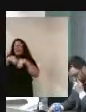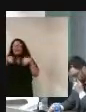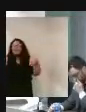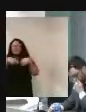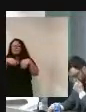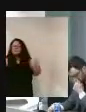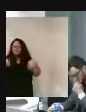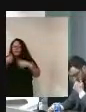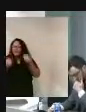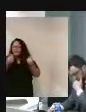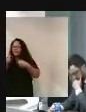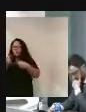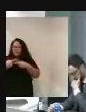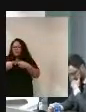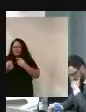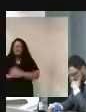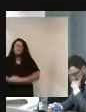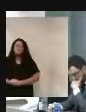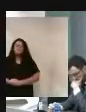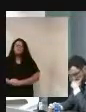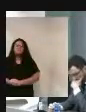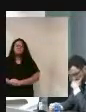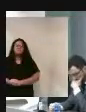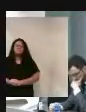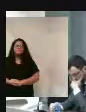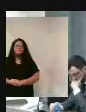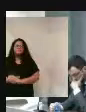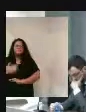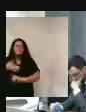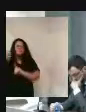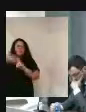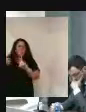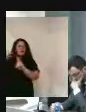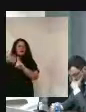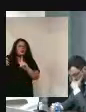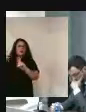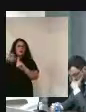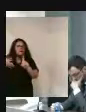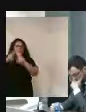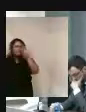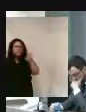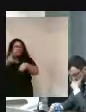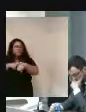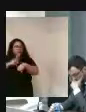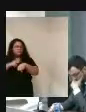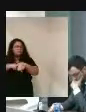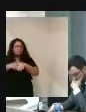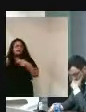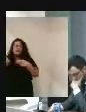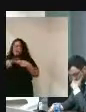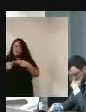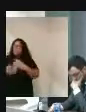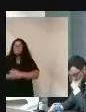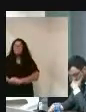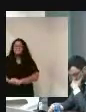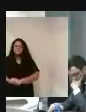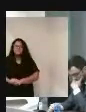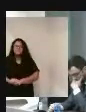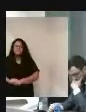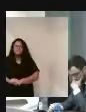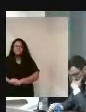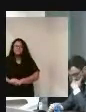tempo, a minha palestra está relacionada a vidro. Mas areia está